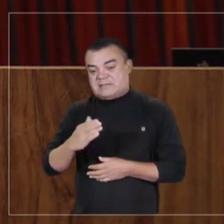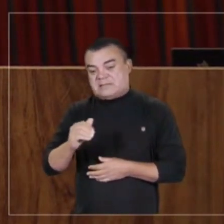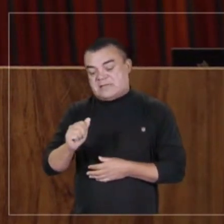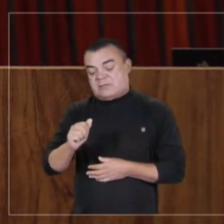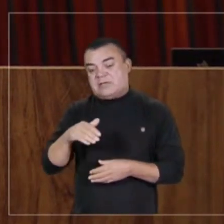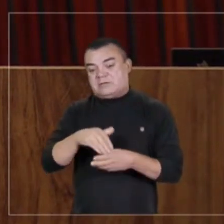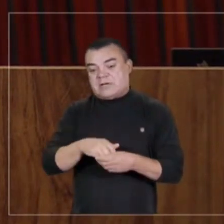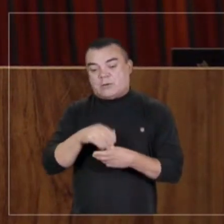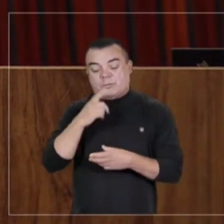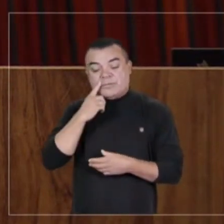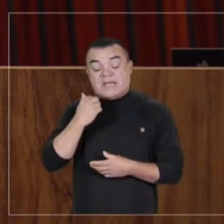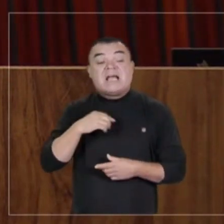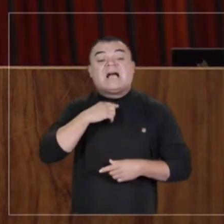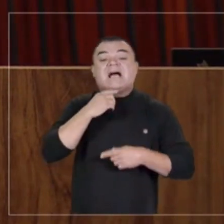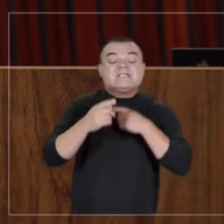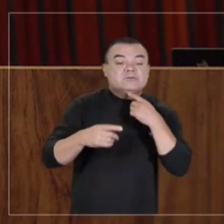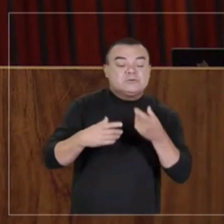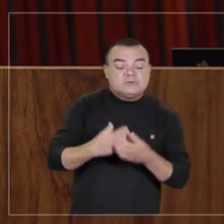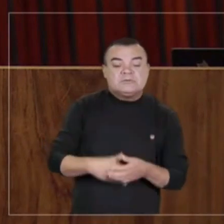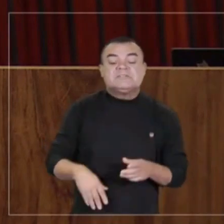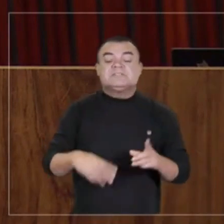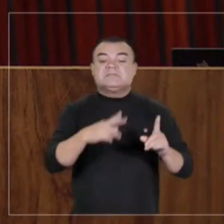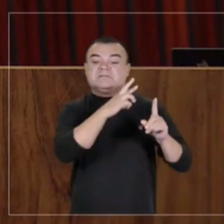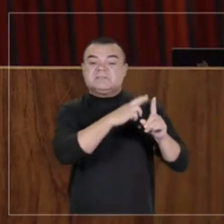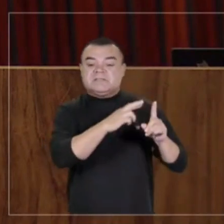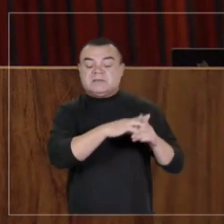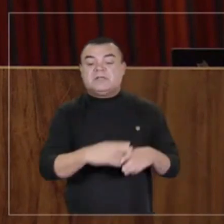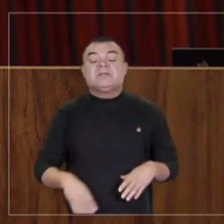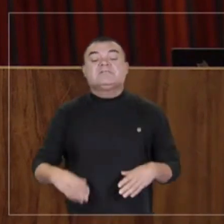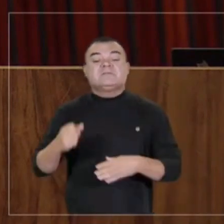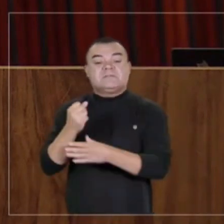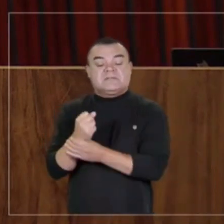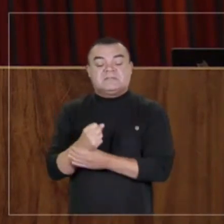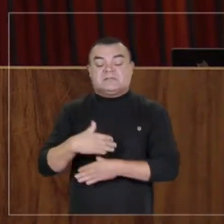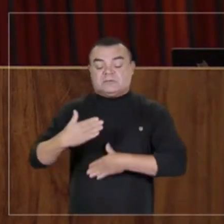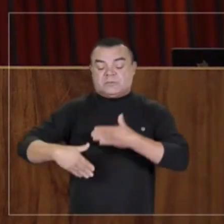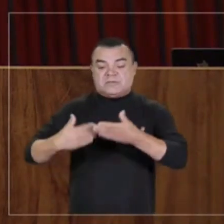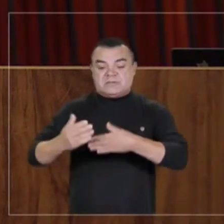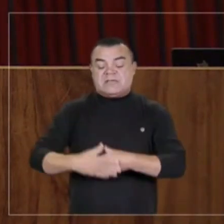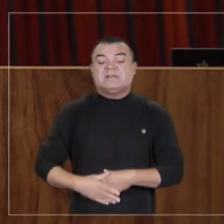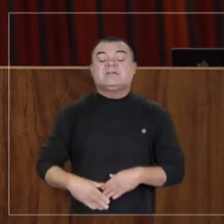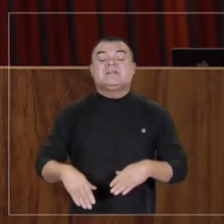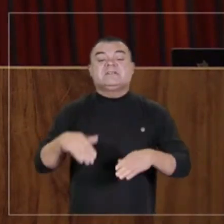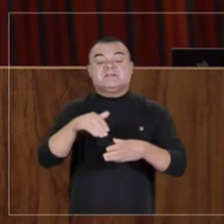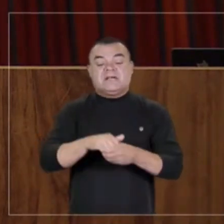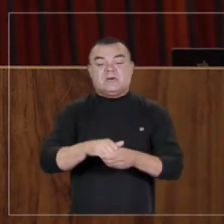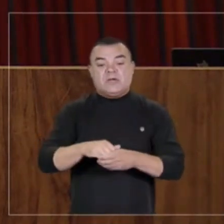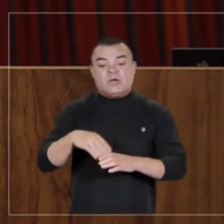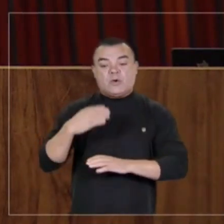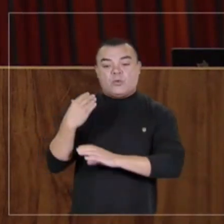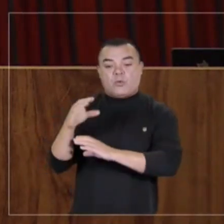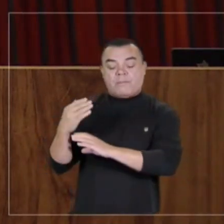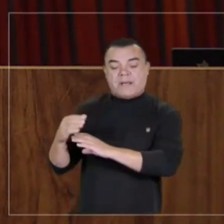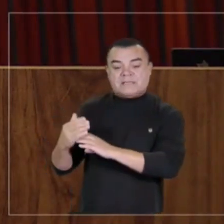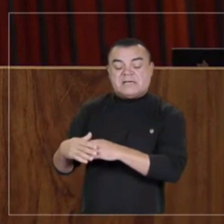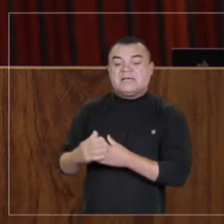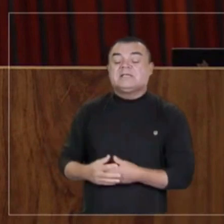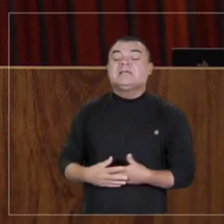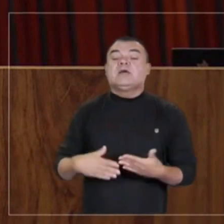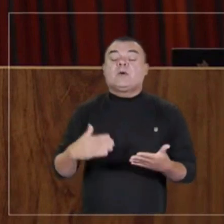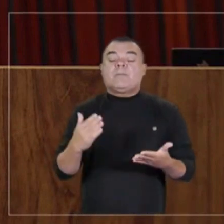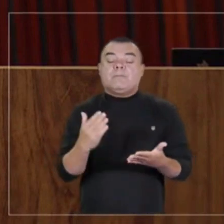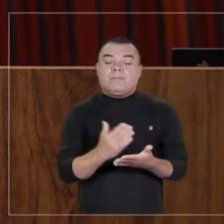investigado sobre segurança do processo eleitoral, compartilhada por parcela significativa